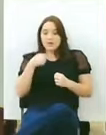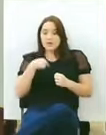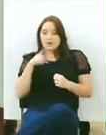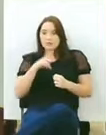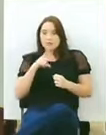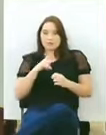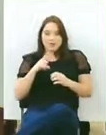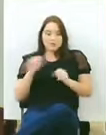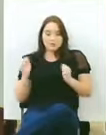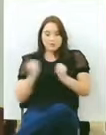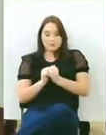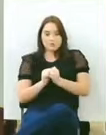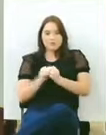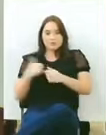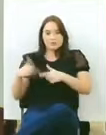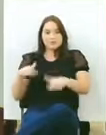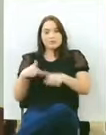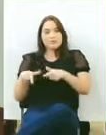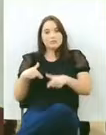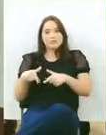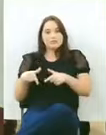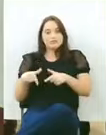sou coparticipante